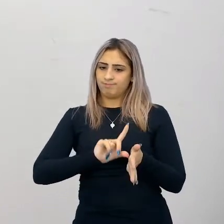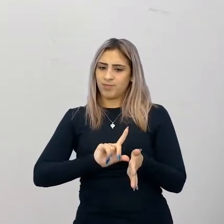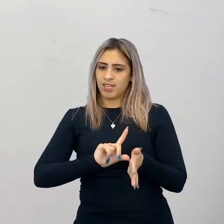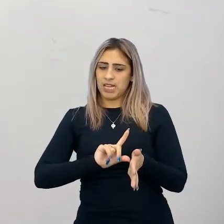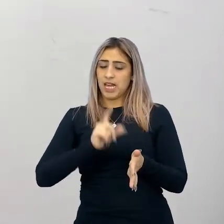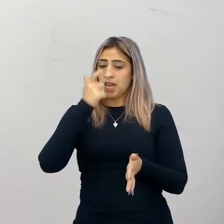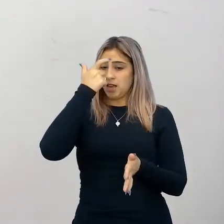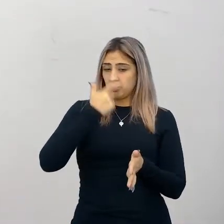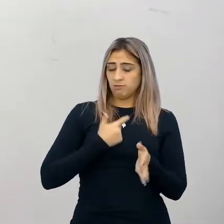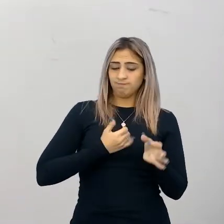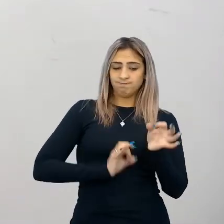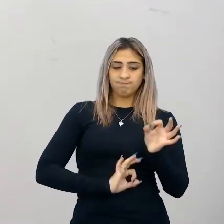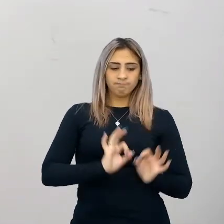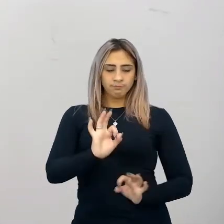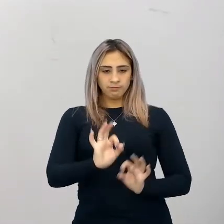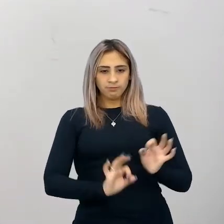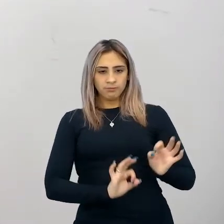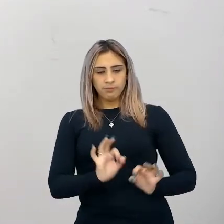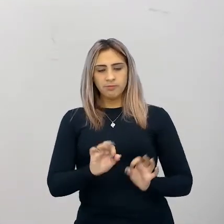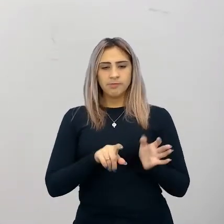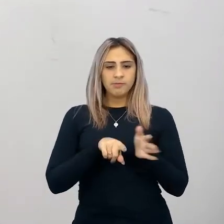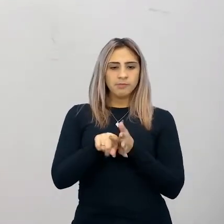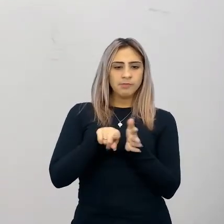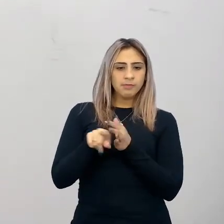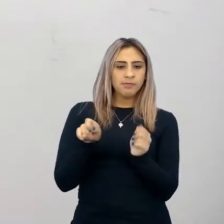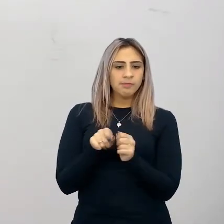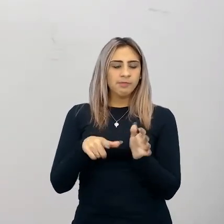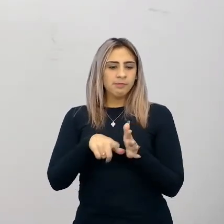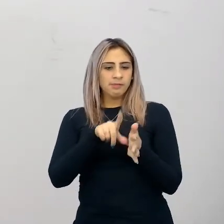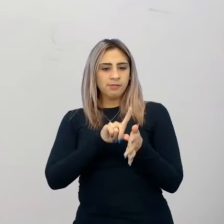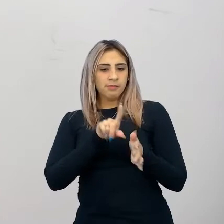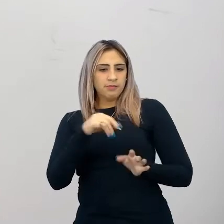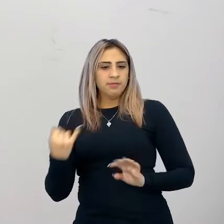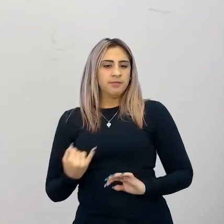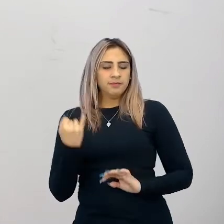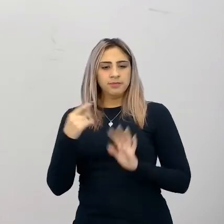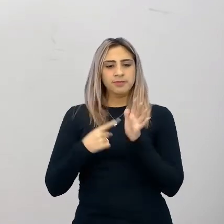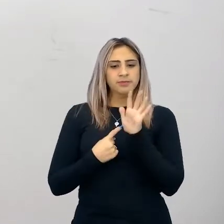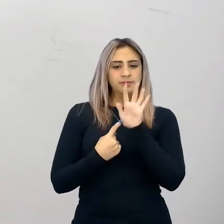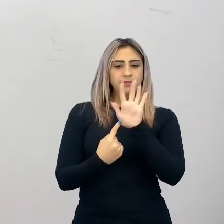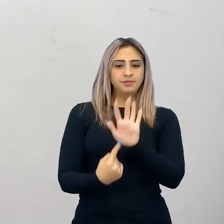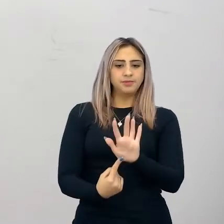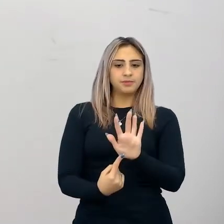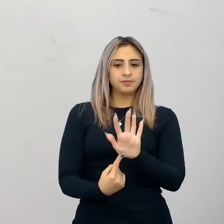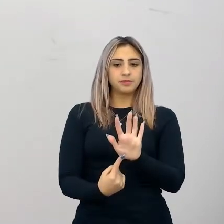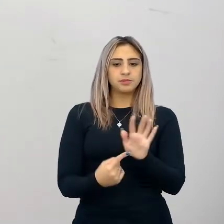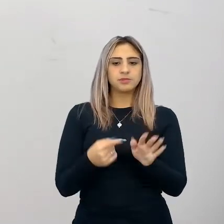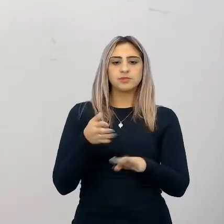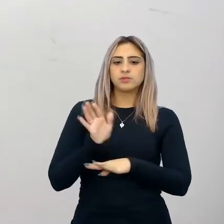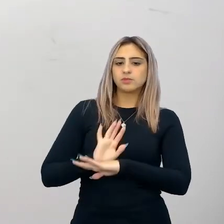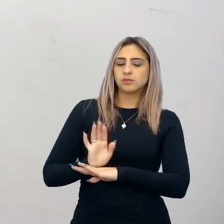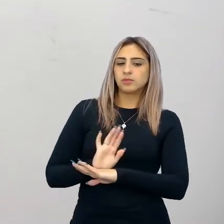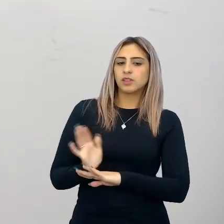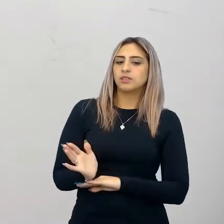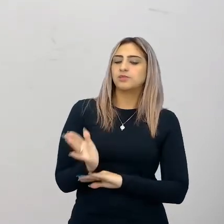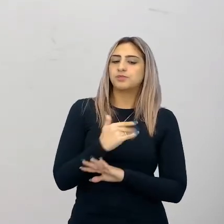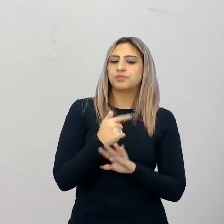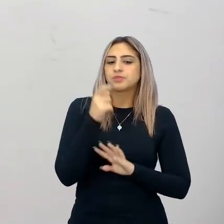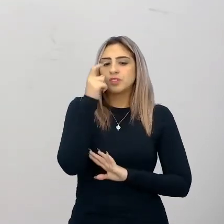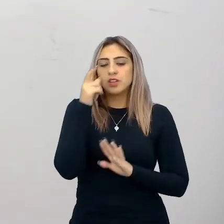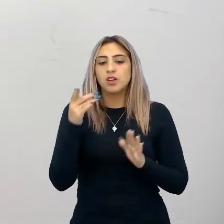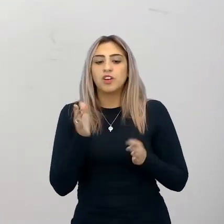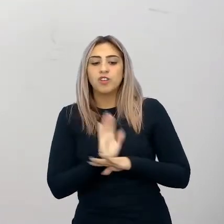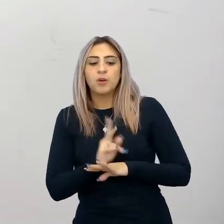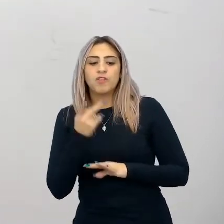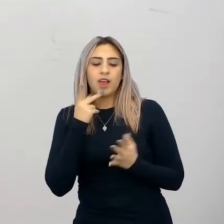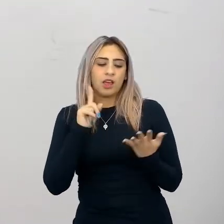tem que organizar perguntas que vão ser feitas antes. E o que você falou é importante, apresentar o filme para o espectador. Olha, vamos assistir agora o filme que trata